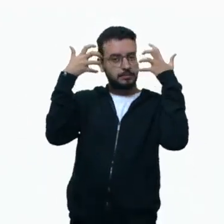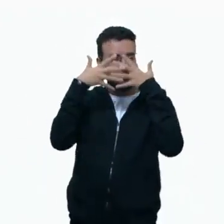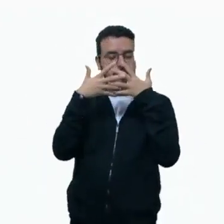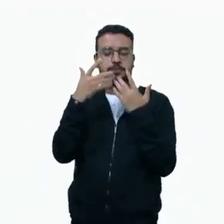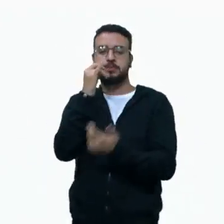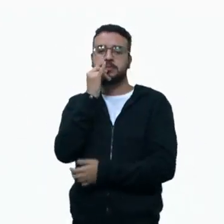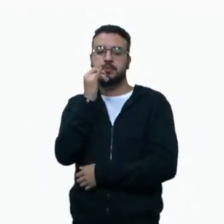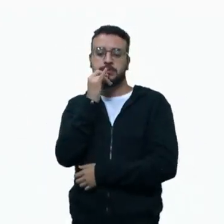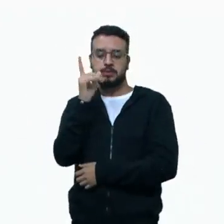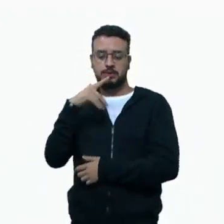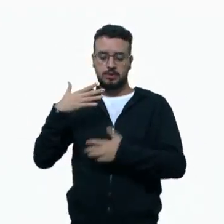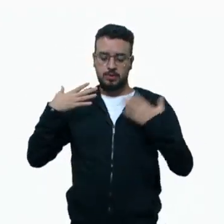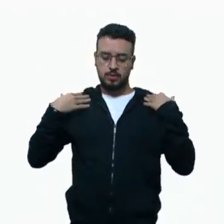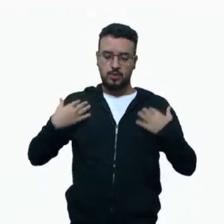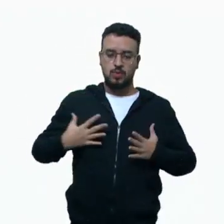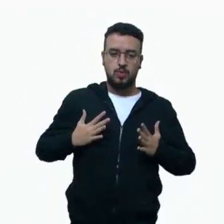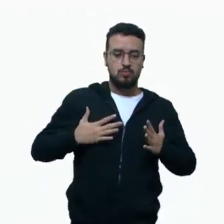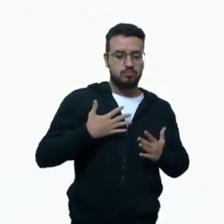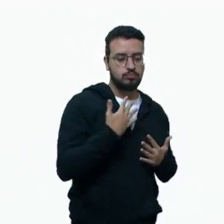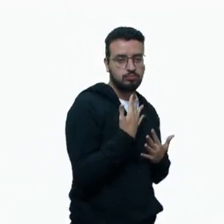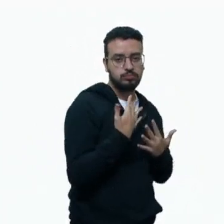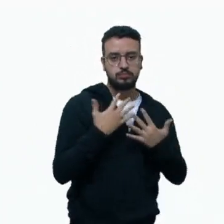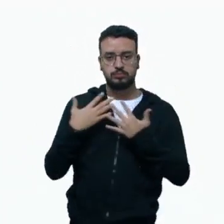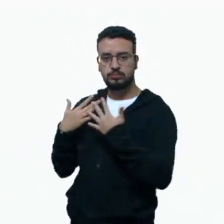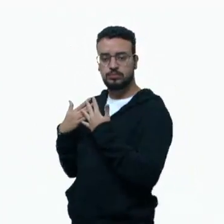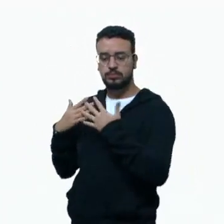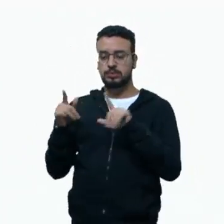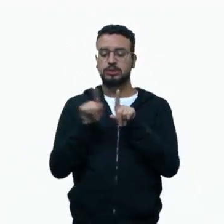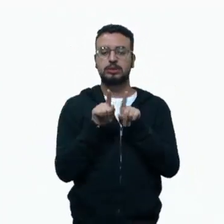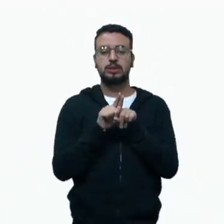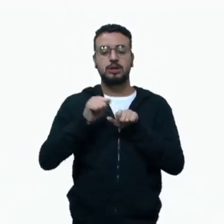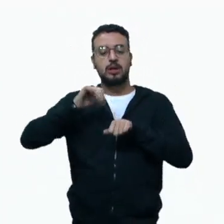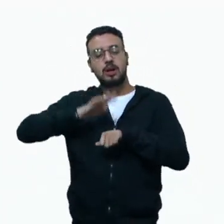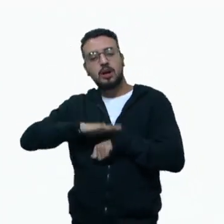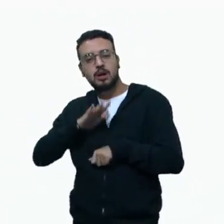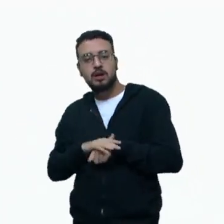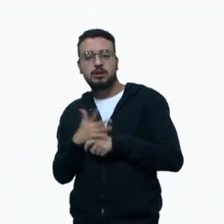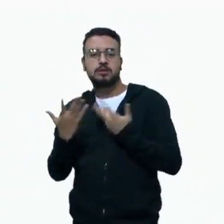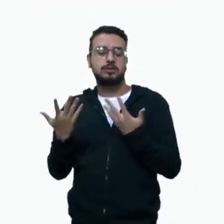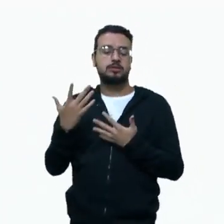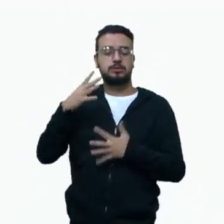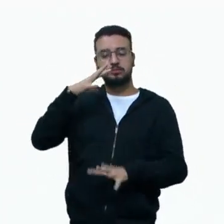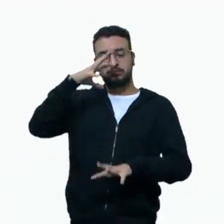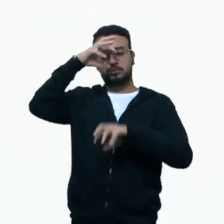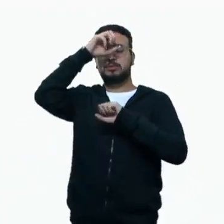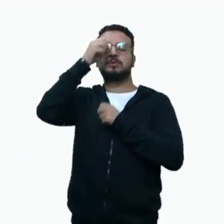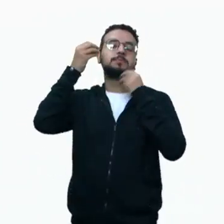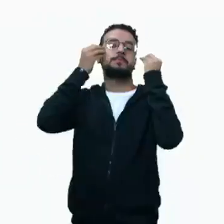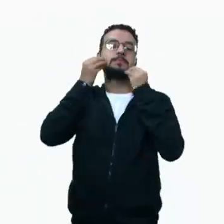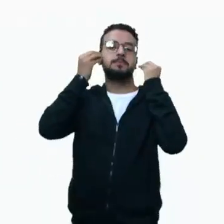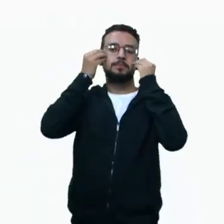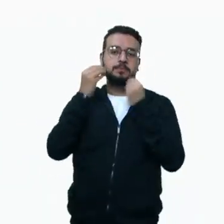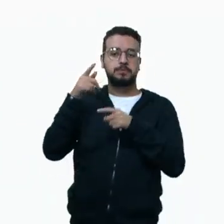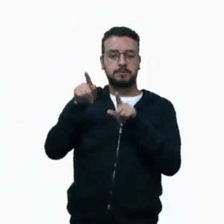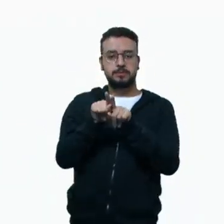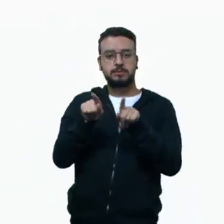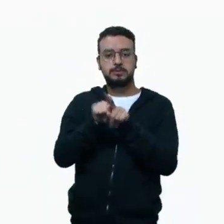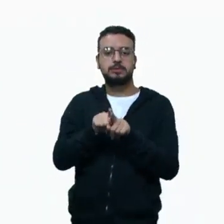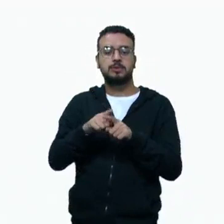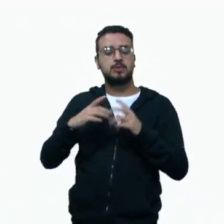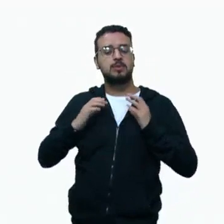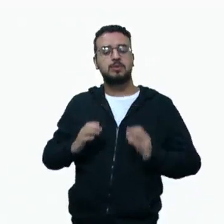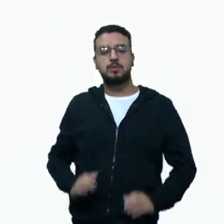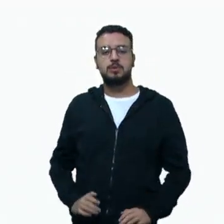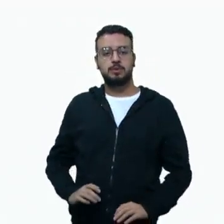como a orientação do corpo, a coordenação e controle das atividades, a assimilação de experiências e programação do comportamento